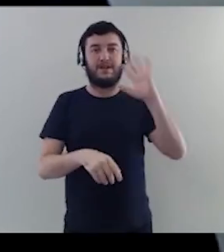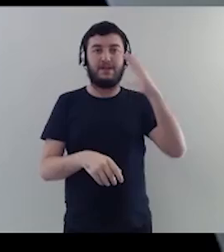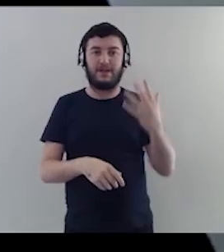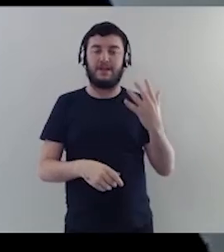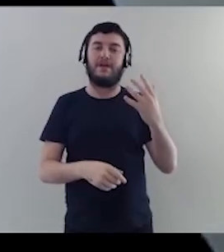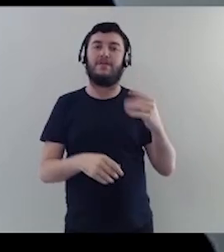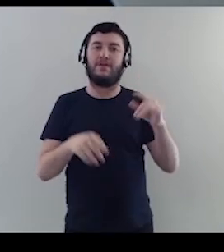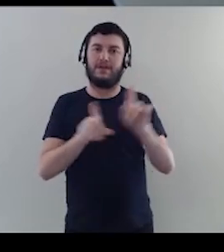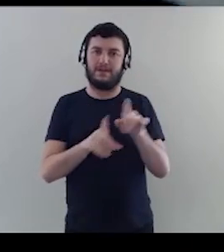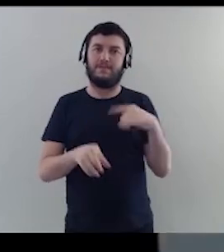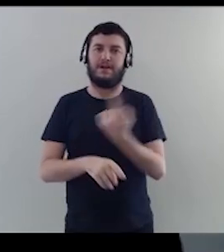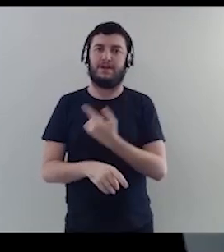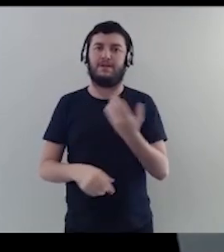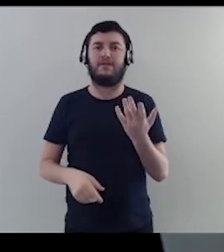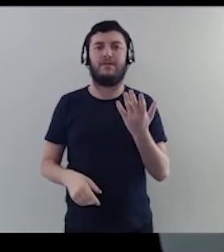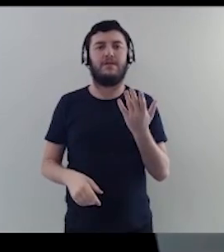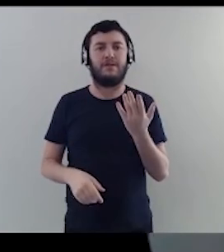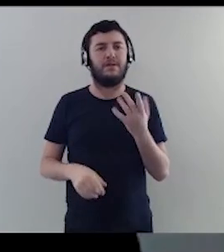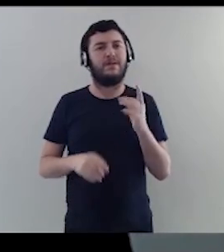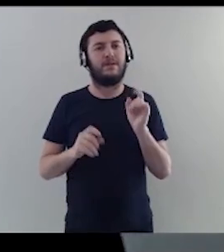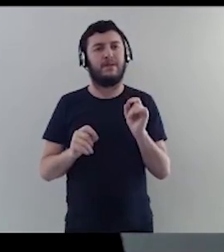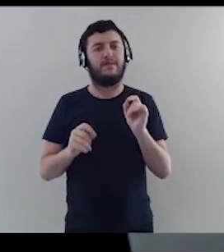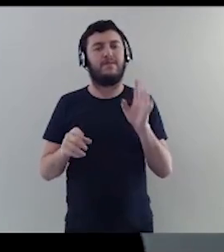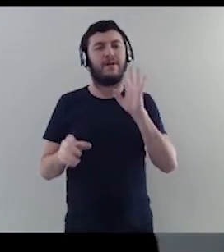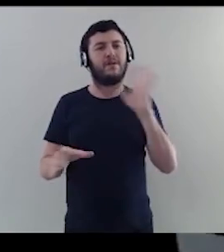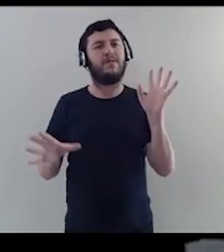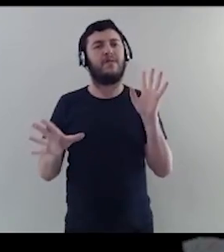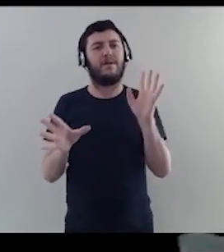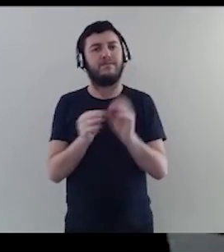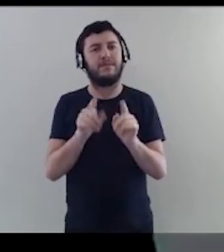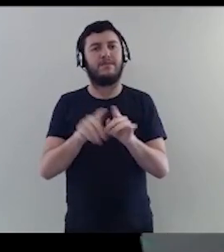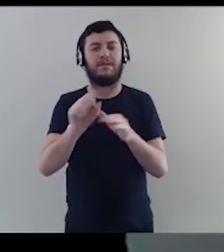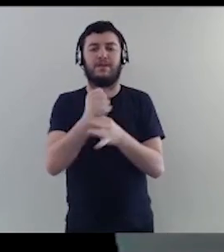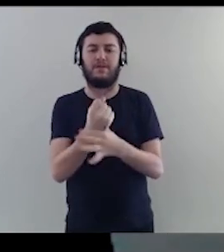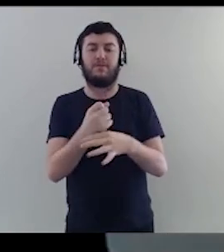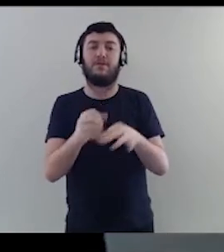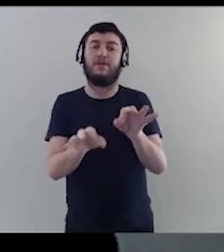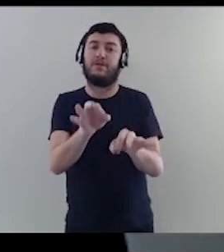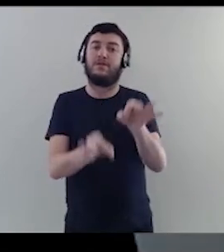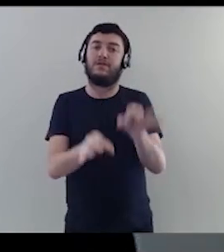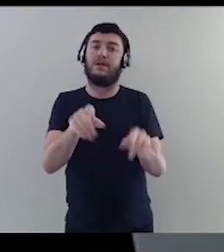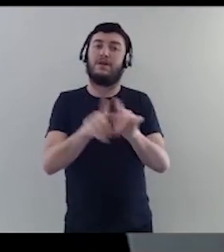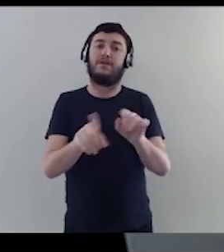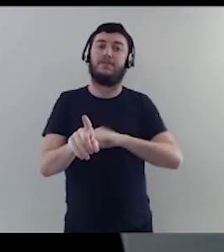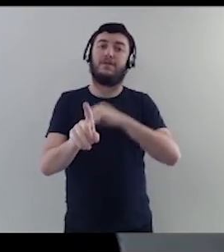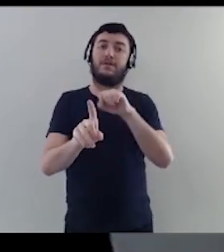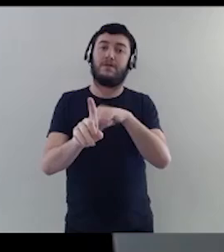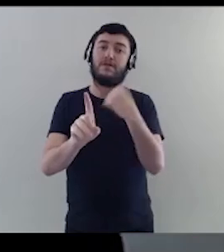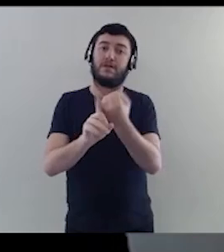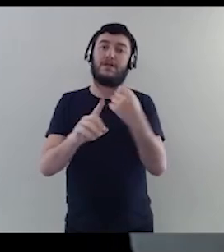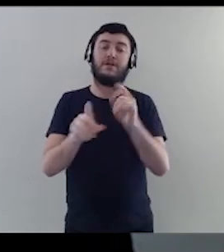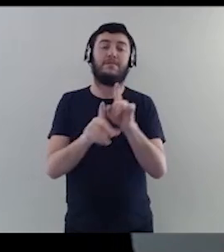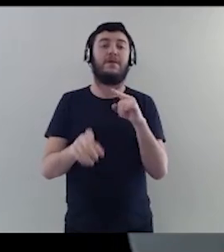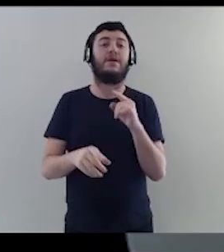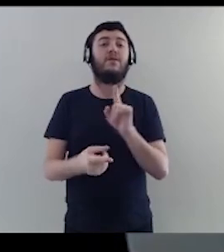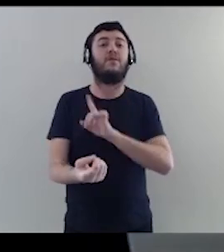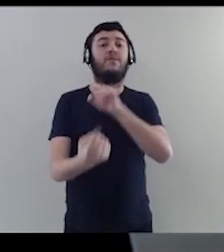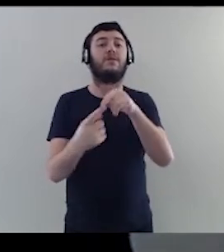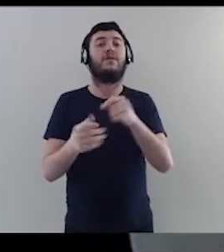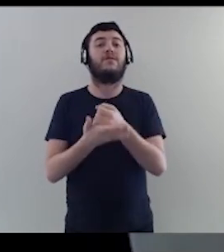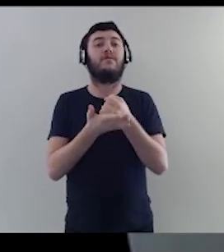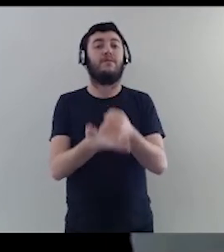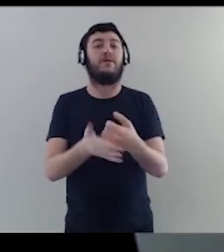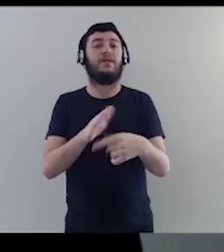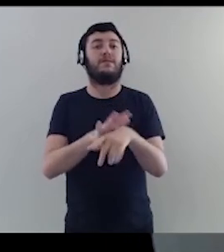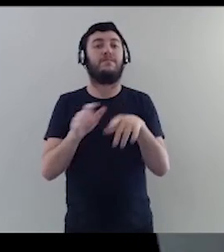interesse público e da segurança jurídica ou do interesse social, as situações passadas para não afetar